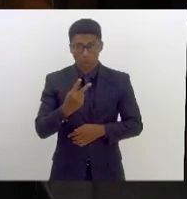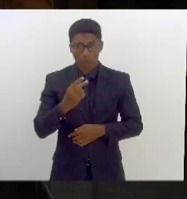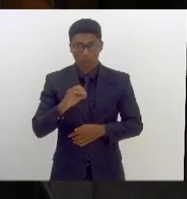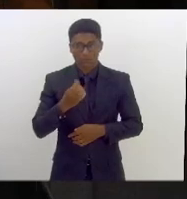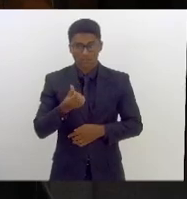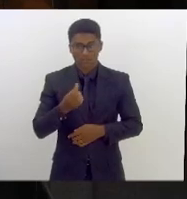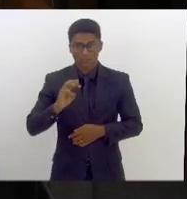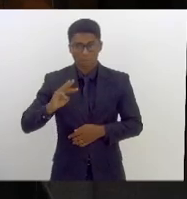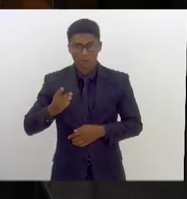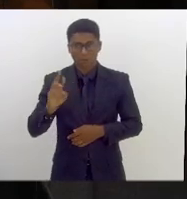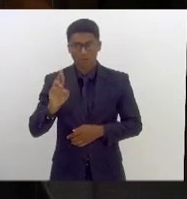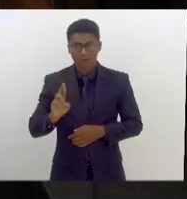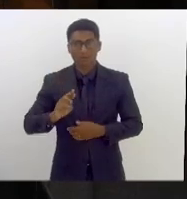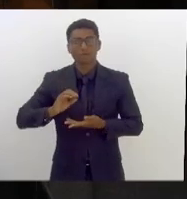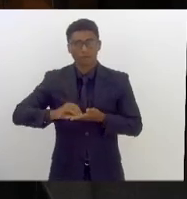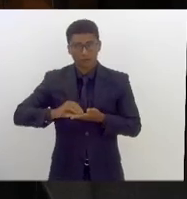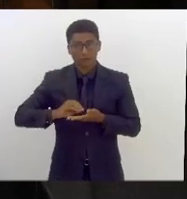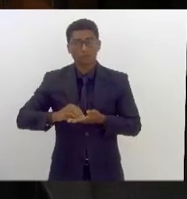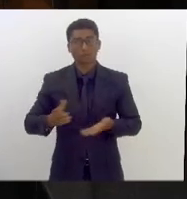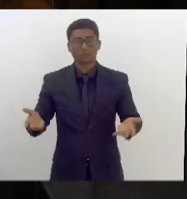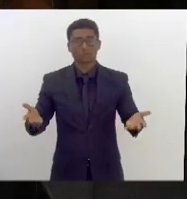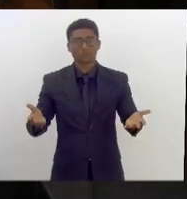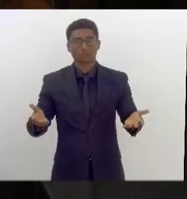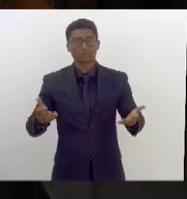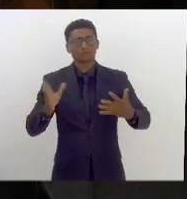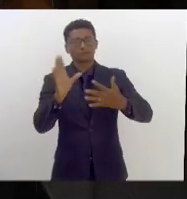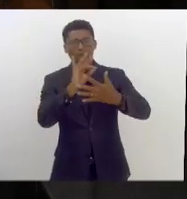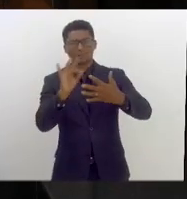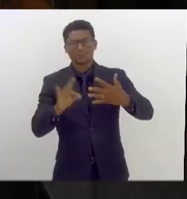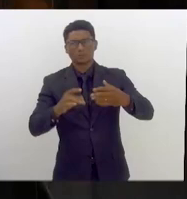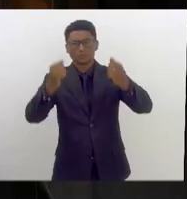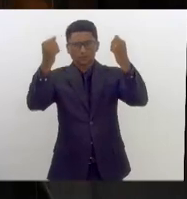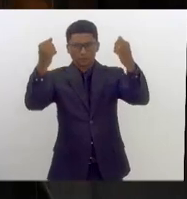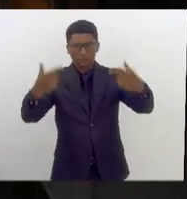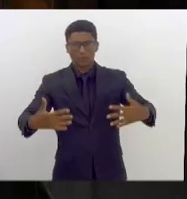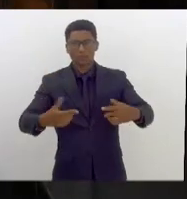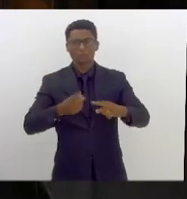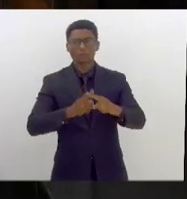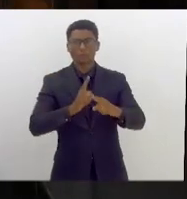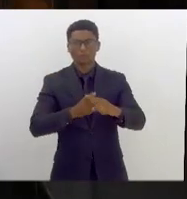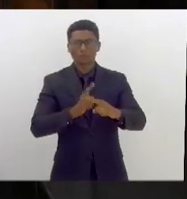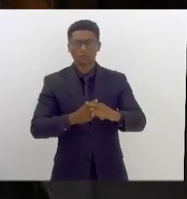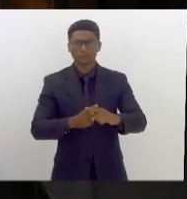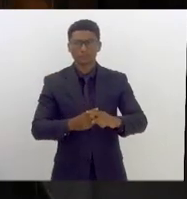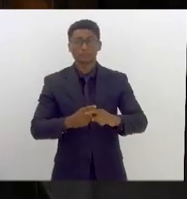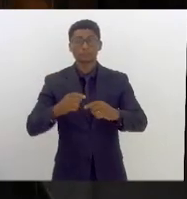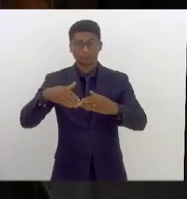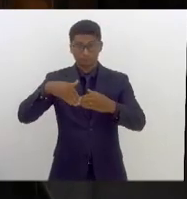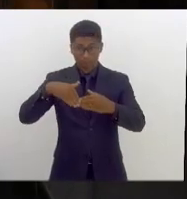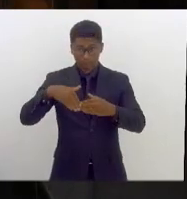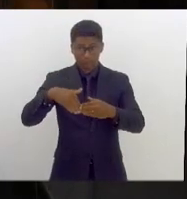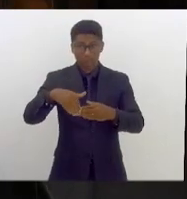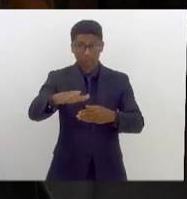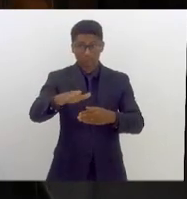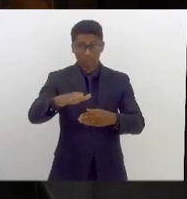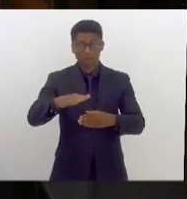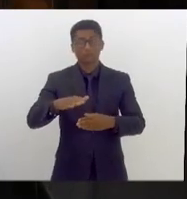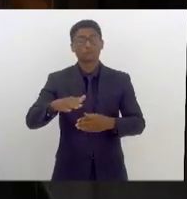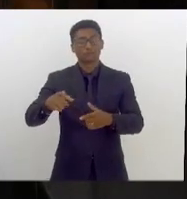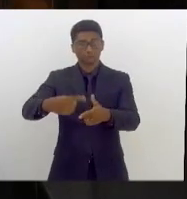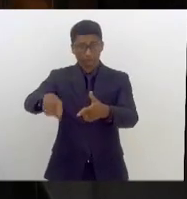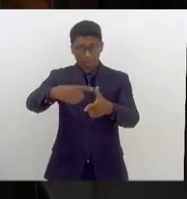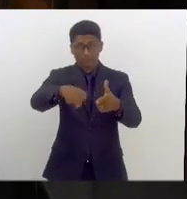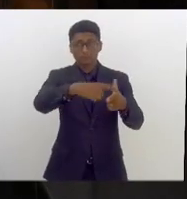reais. Estou dando esses detalhes porque temos pela frente um